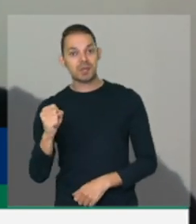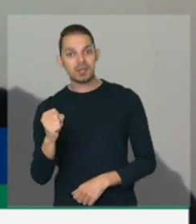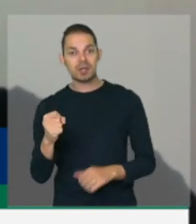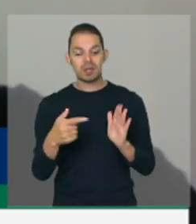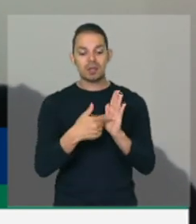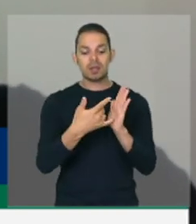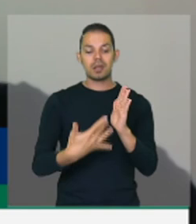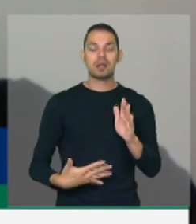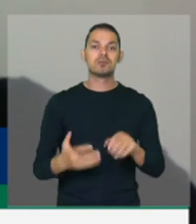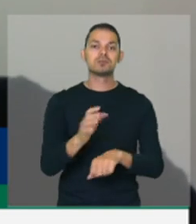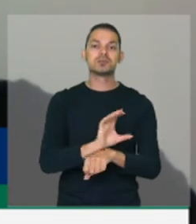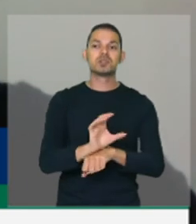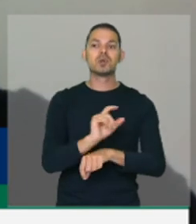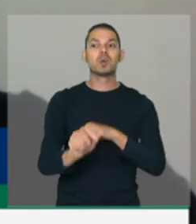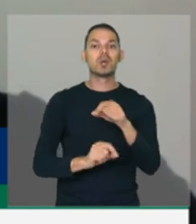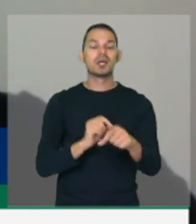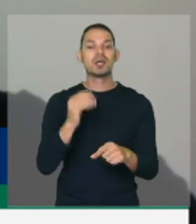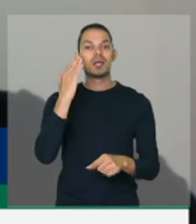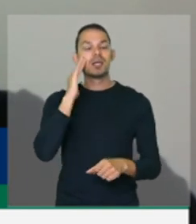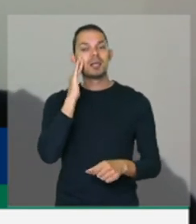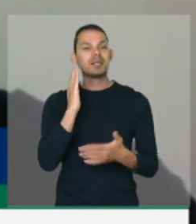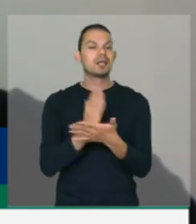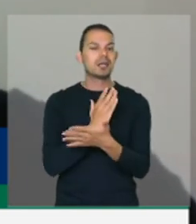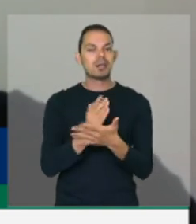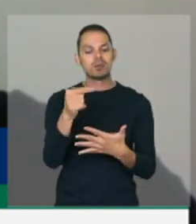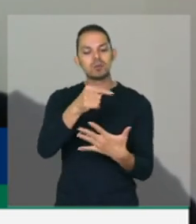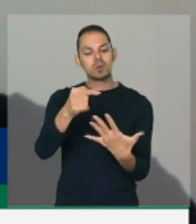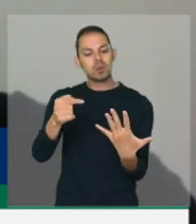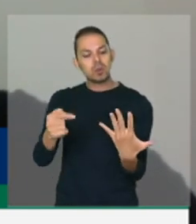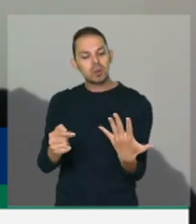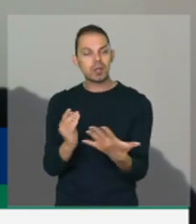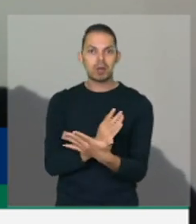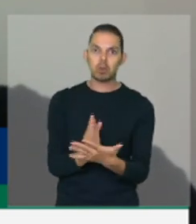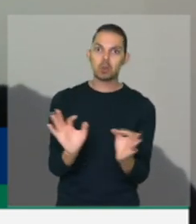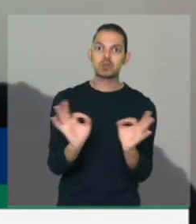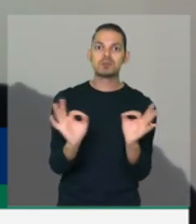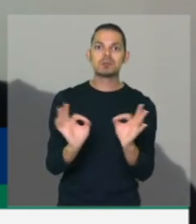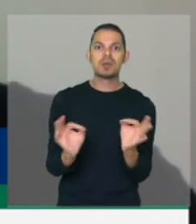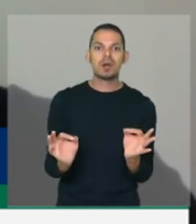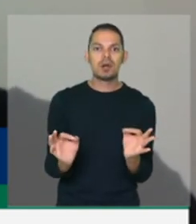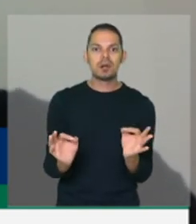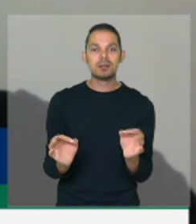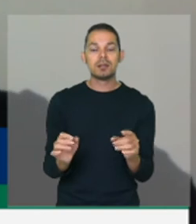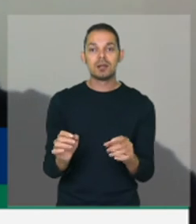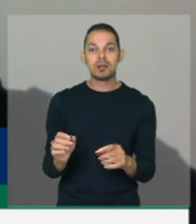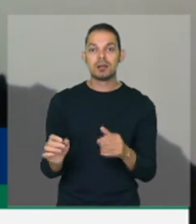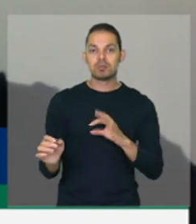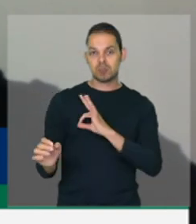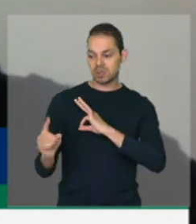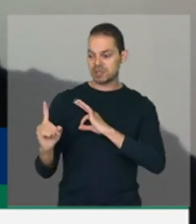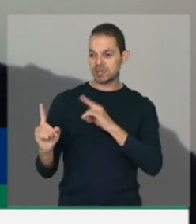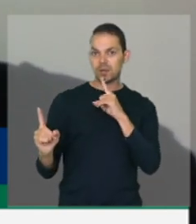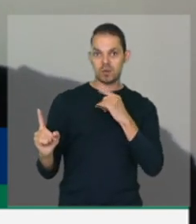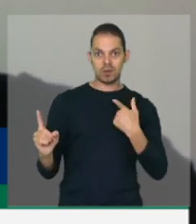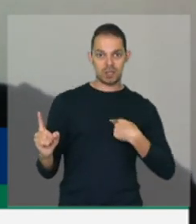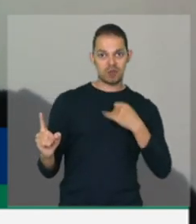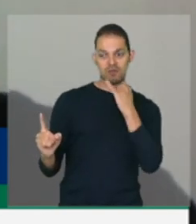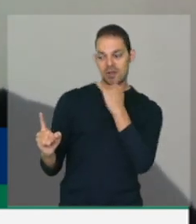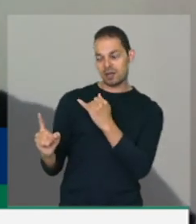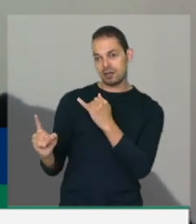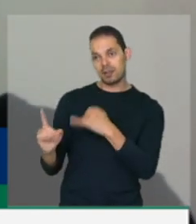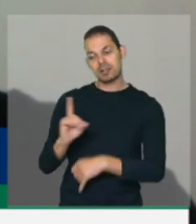é interpretável em alguns pontos, outros não. Disse ao policial: delegado,